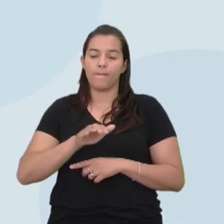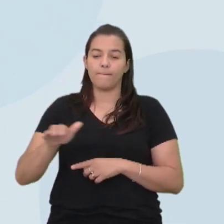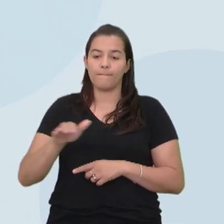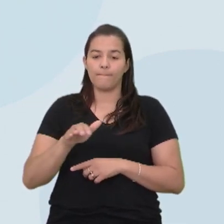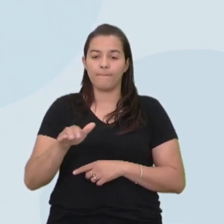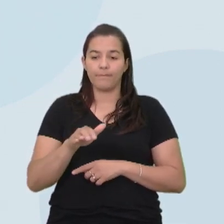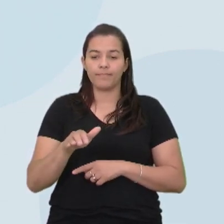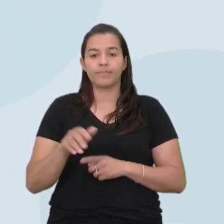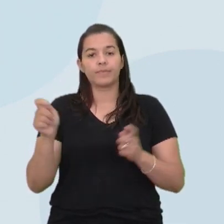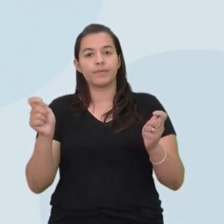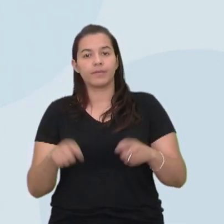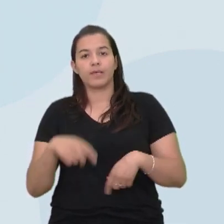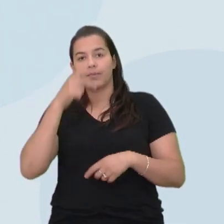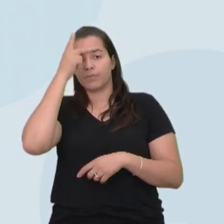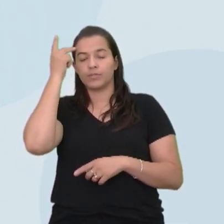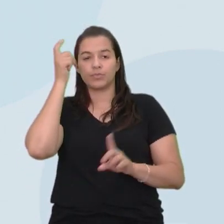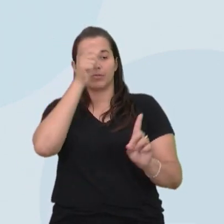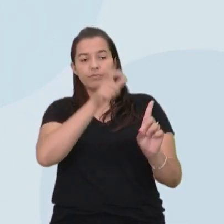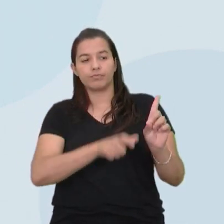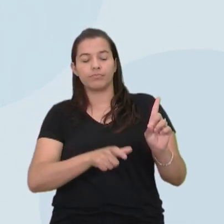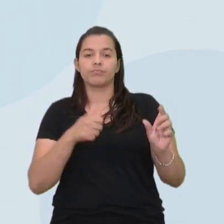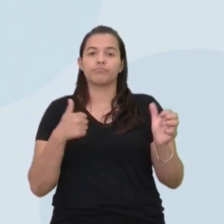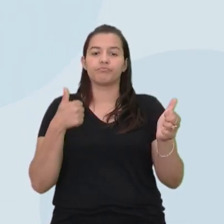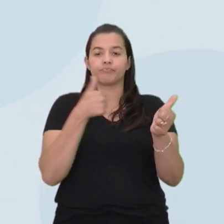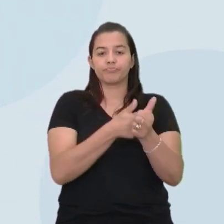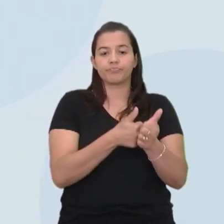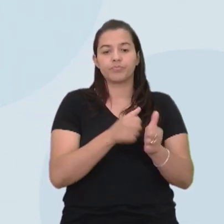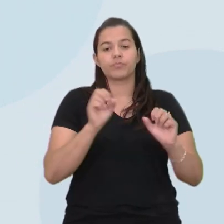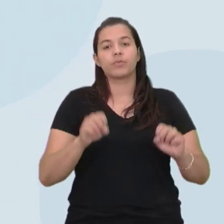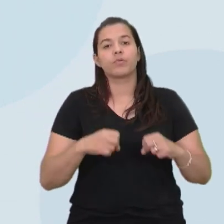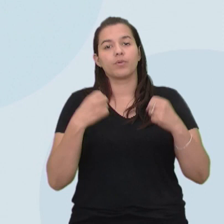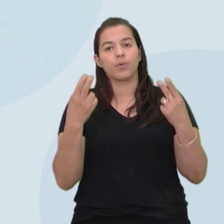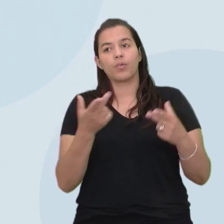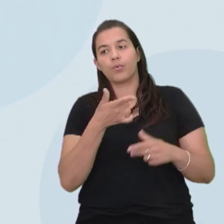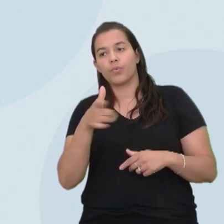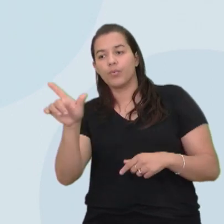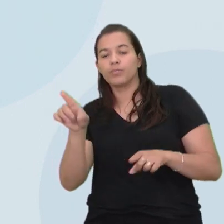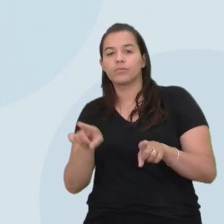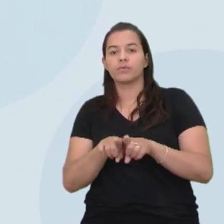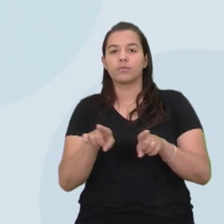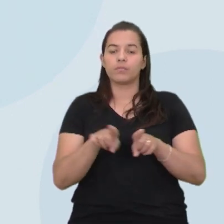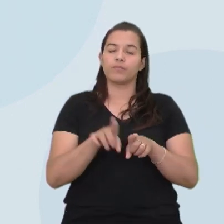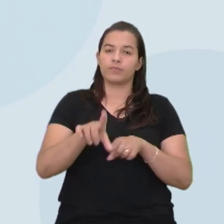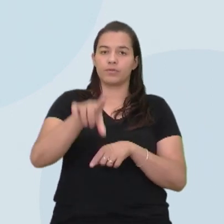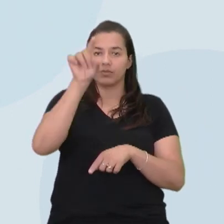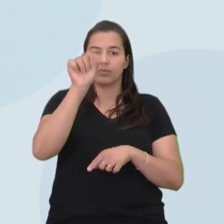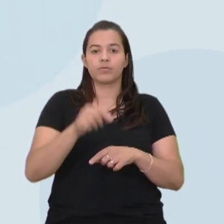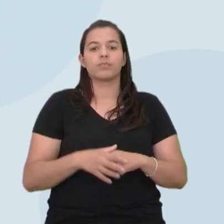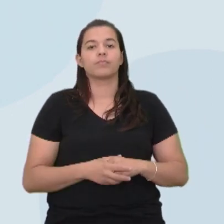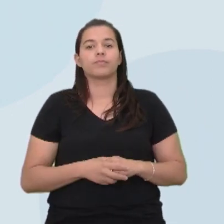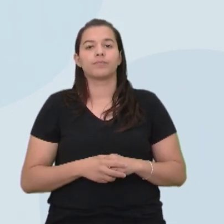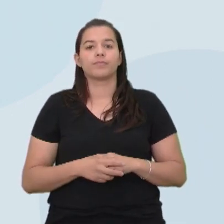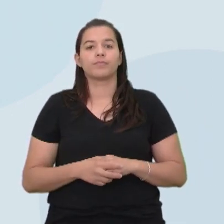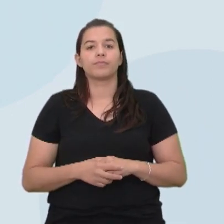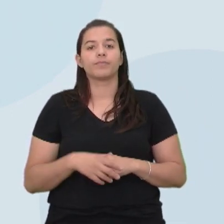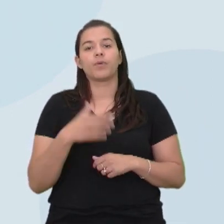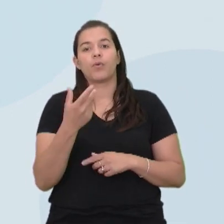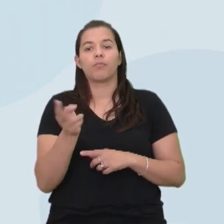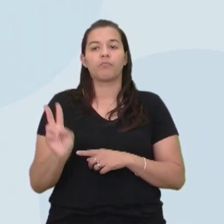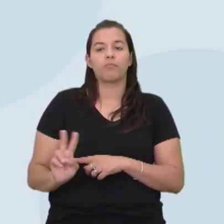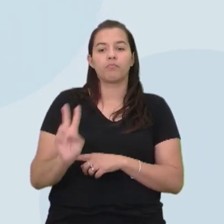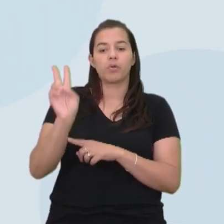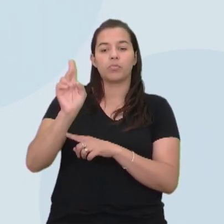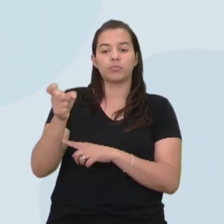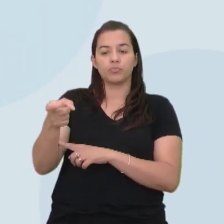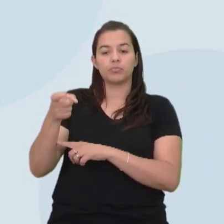pode fazer o personagem seguir o ponteiro do mouse ou até seguir outra coisa. Tem a opção aí. Você pode adicionar valores para o X. Então, você